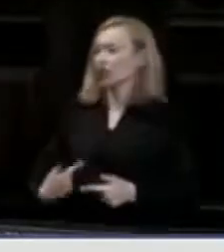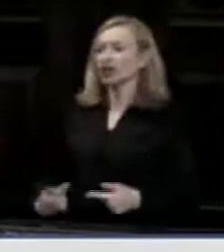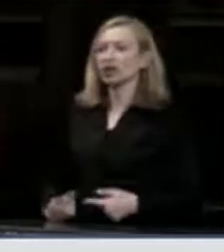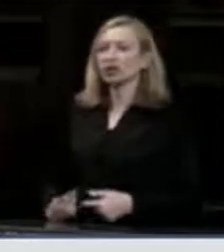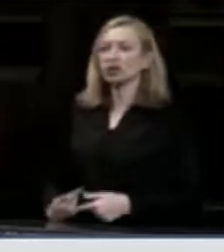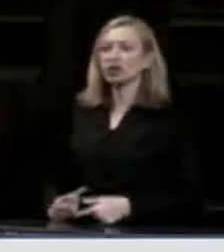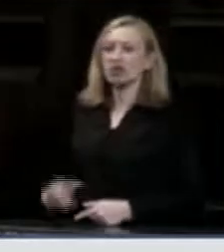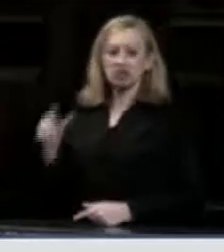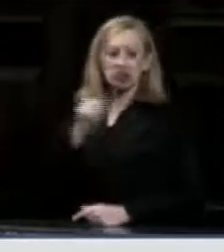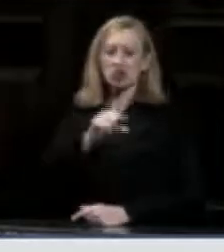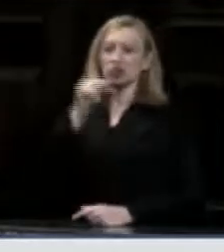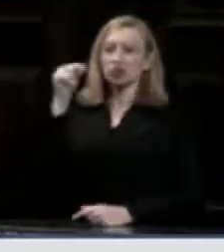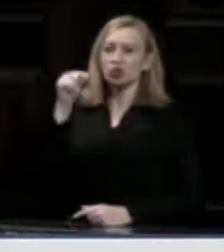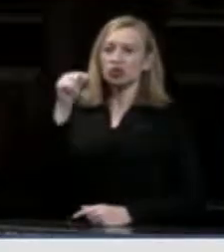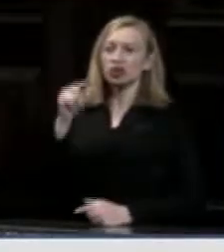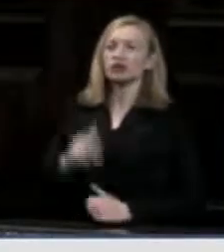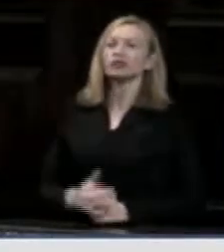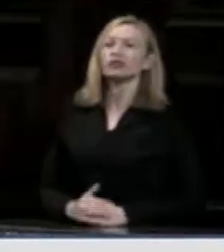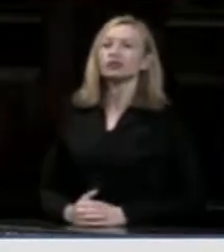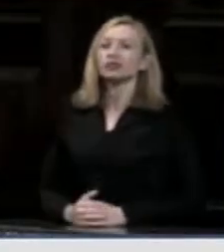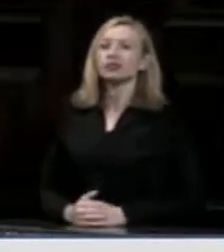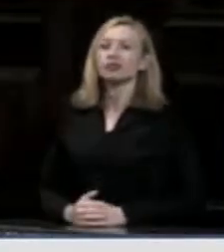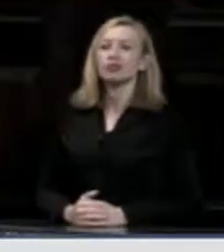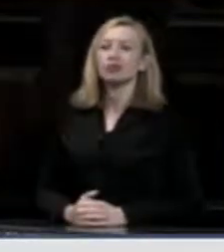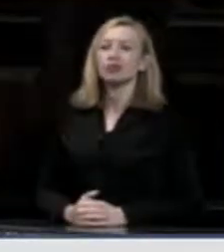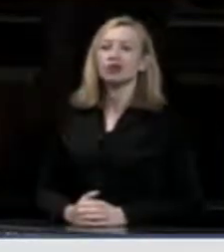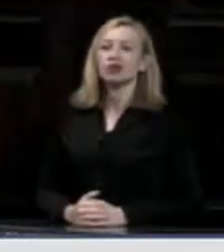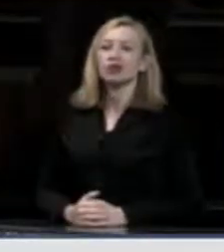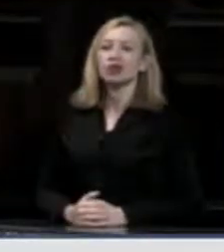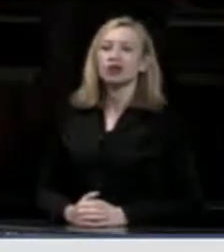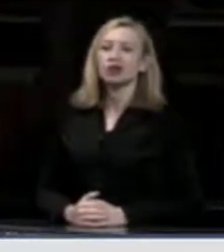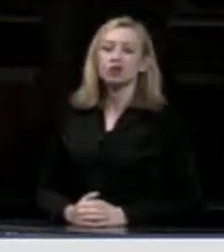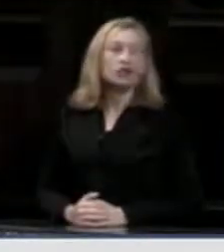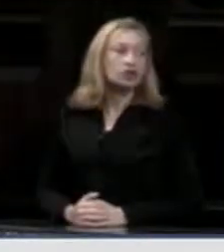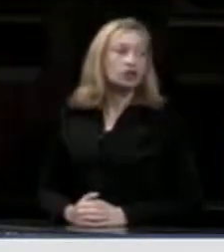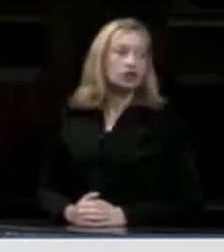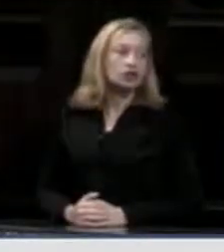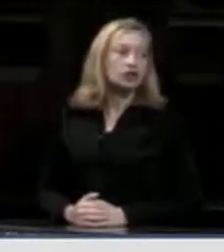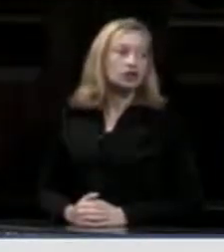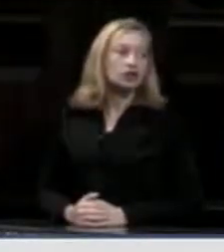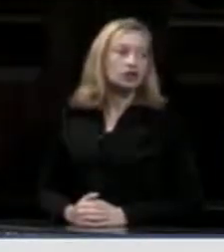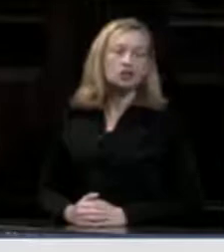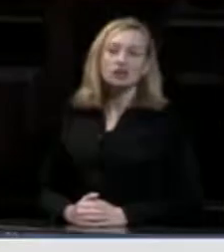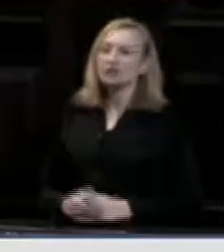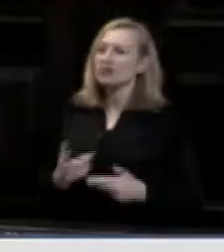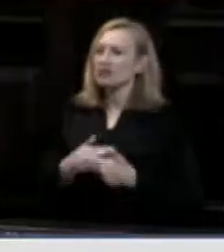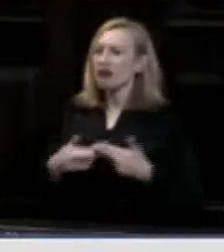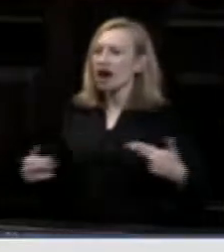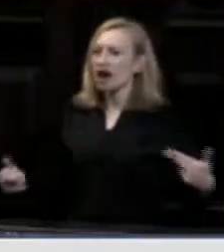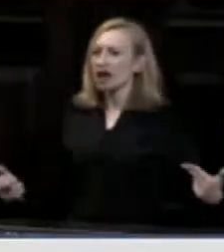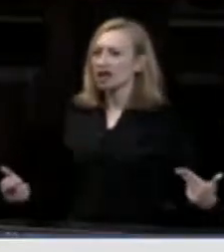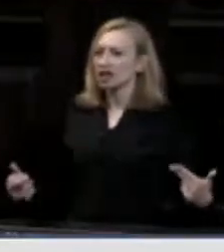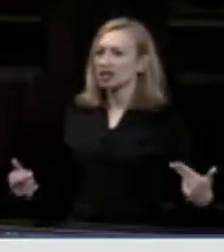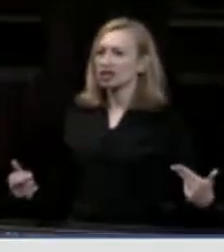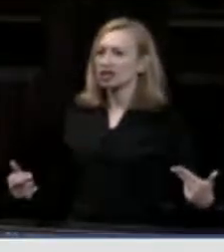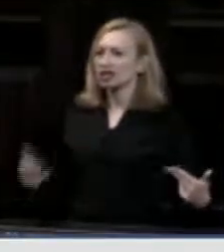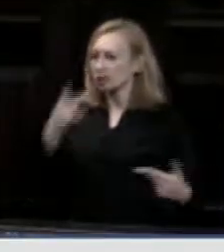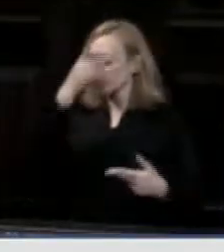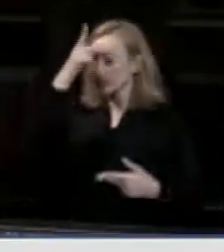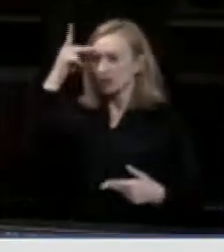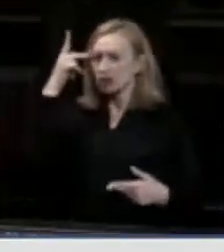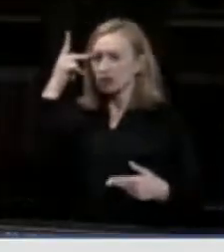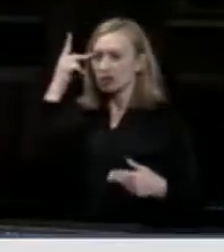é eleito e chove indicações. Ou o próprio